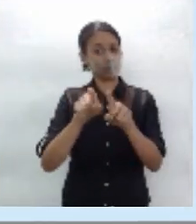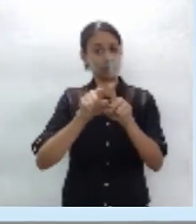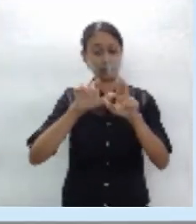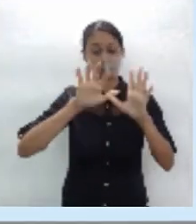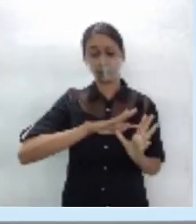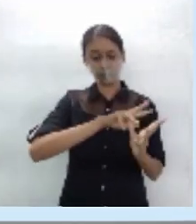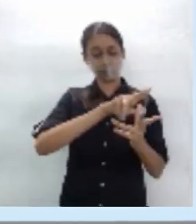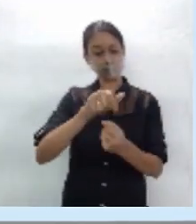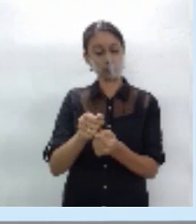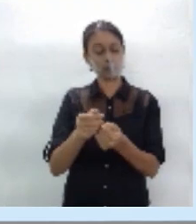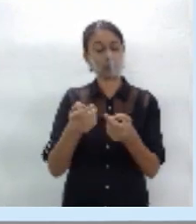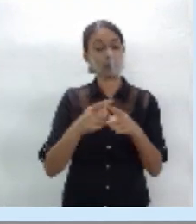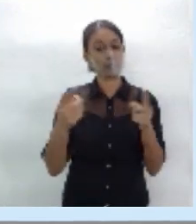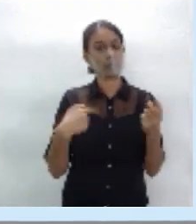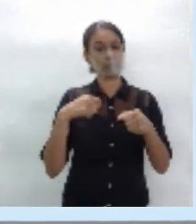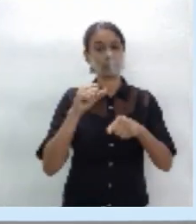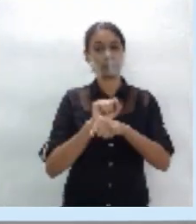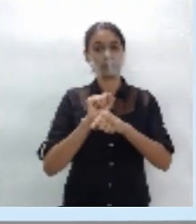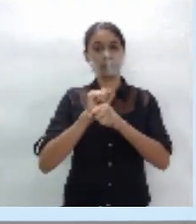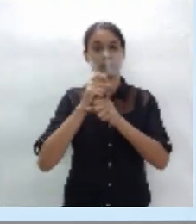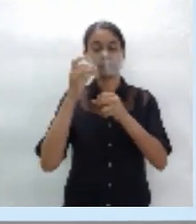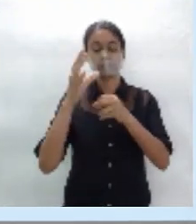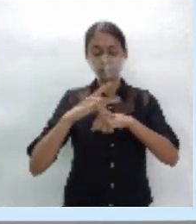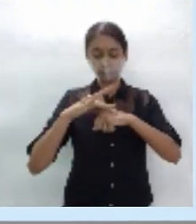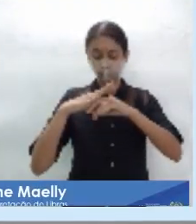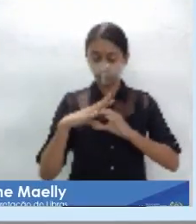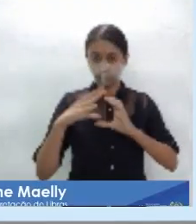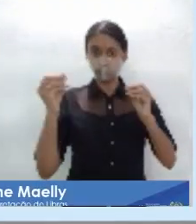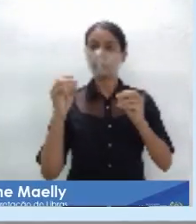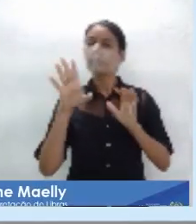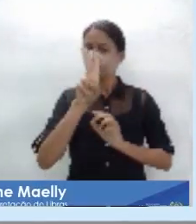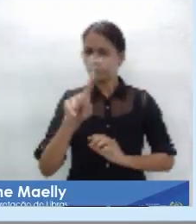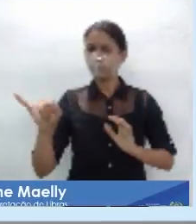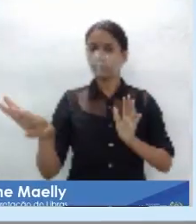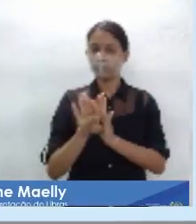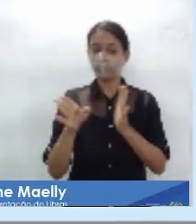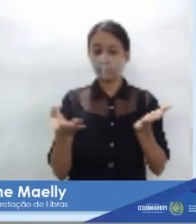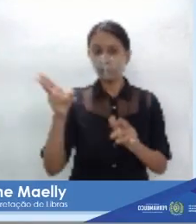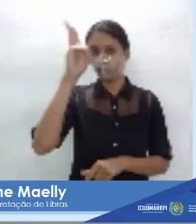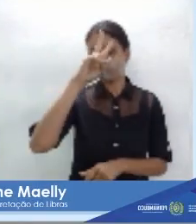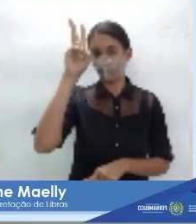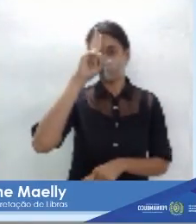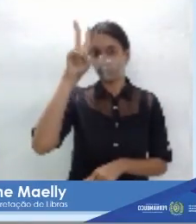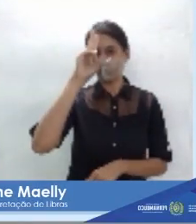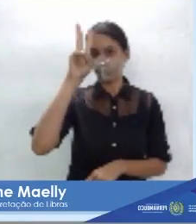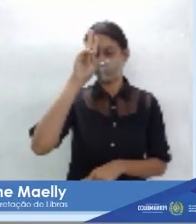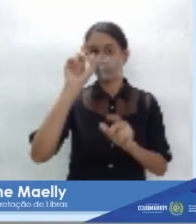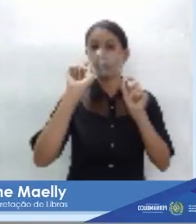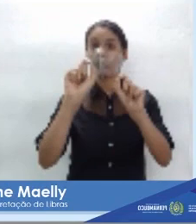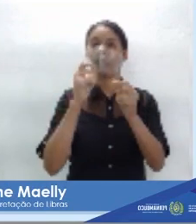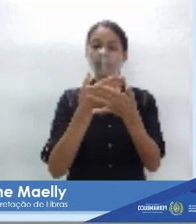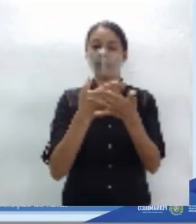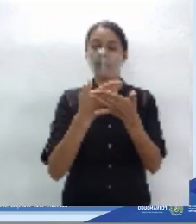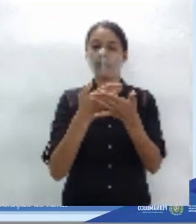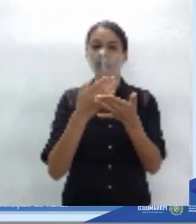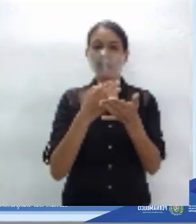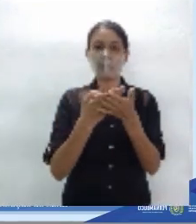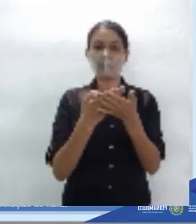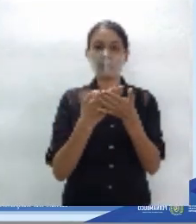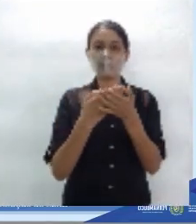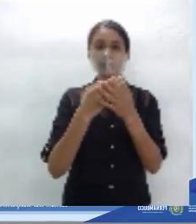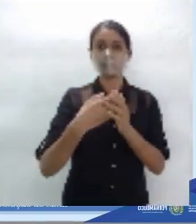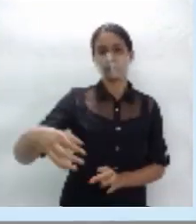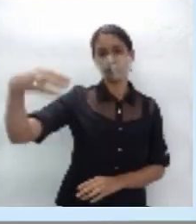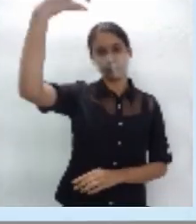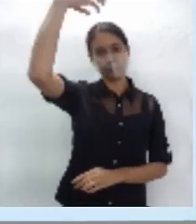vamos embora, em breve a cura virá. Vamos lá. Hoje, nossa aula, História do Imperialismo Europeu